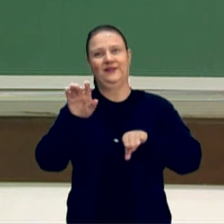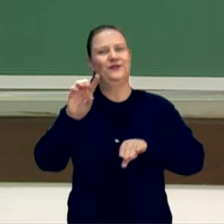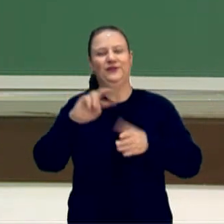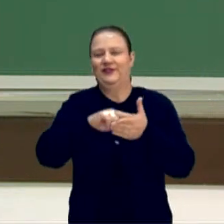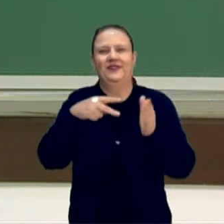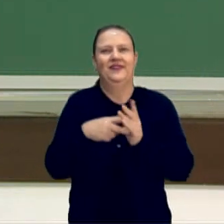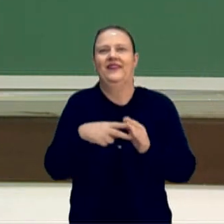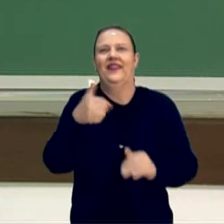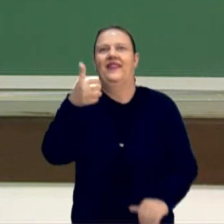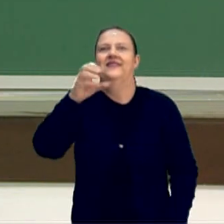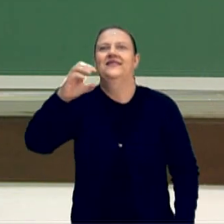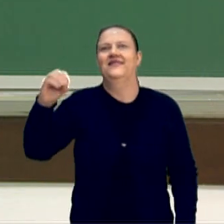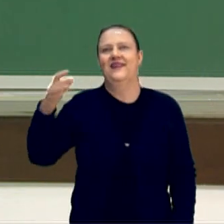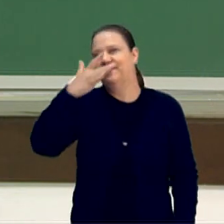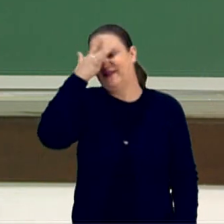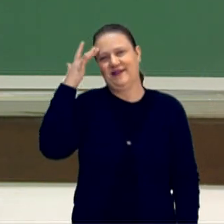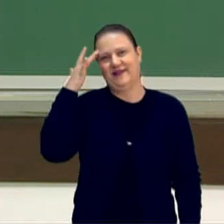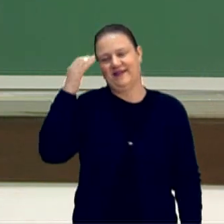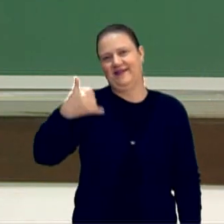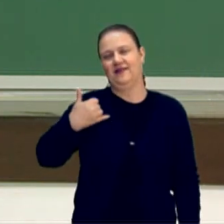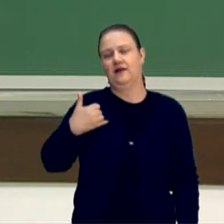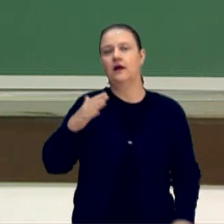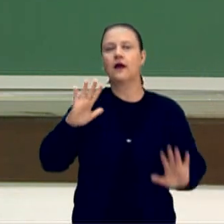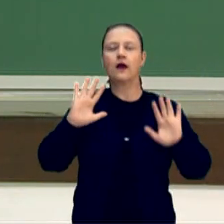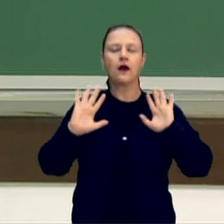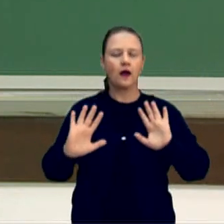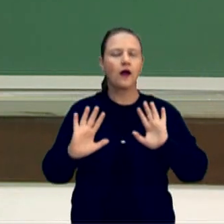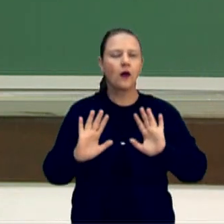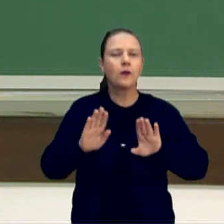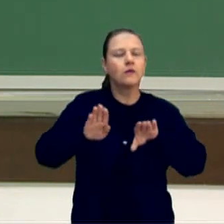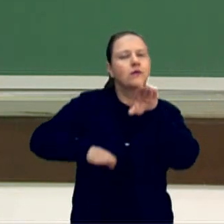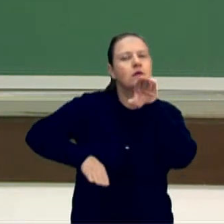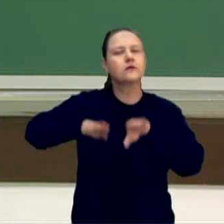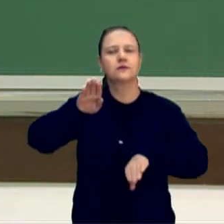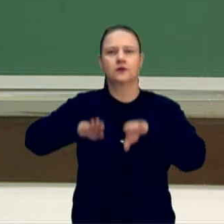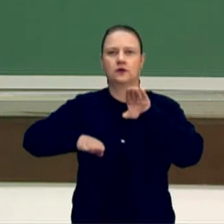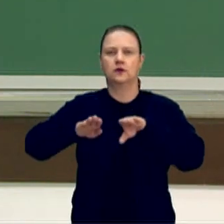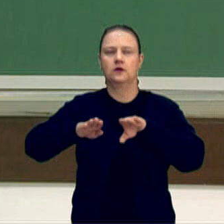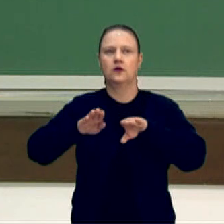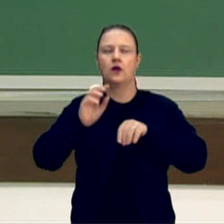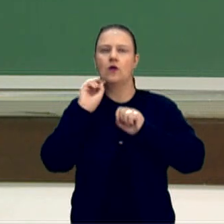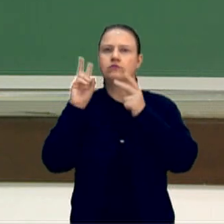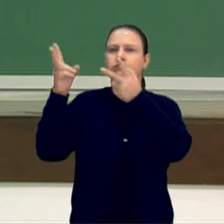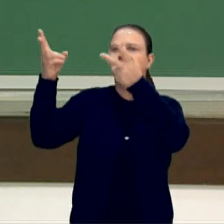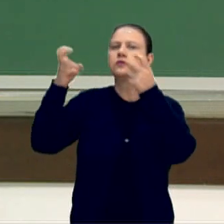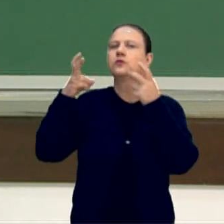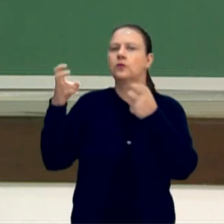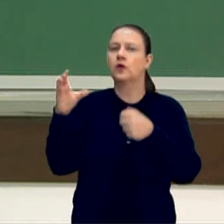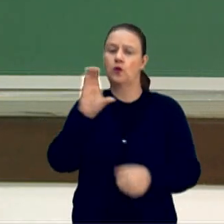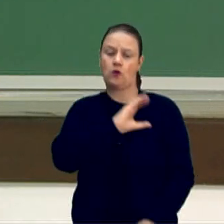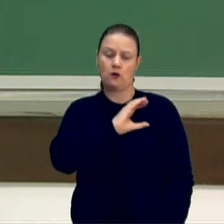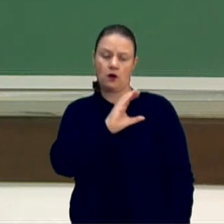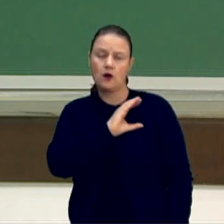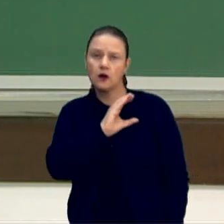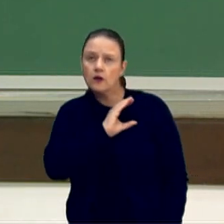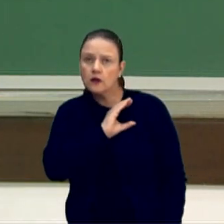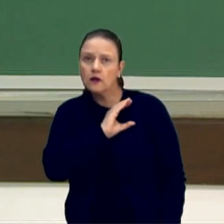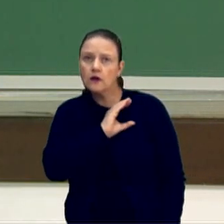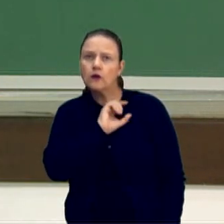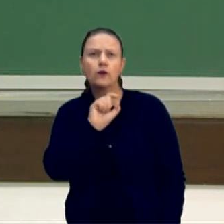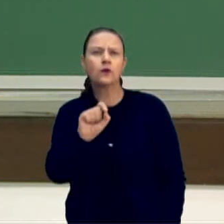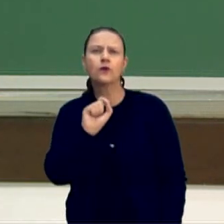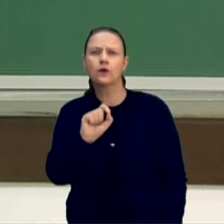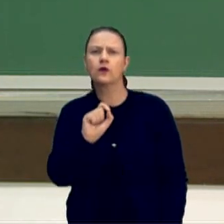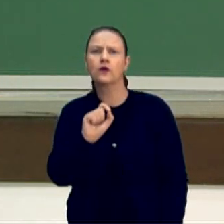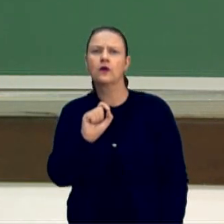poucos anos no Brasil. Não é isso, tá? Mas, voltando aqui na América, olha o Canadá, como a pirâmide dele, não